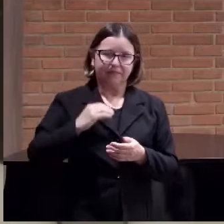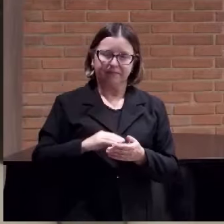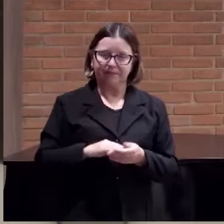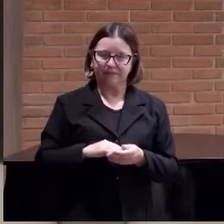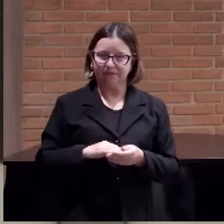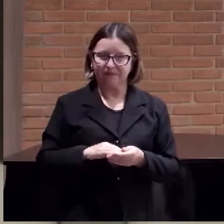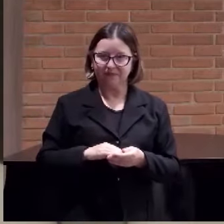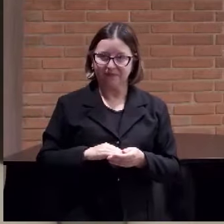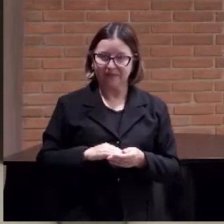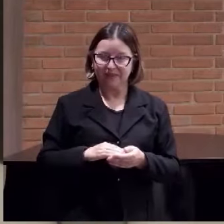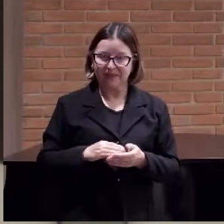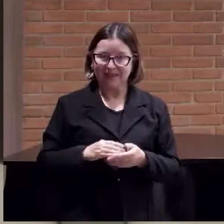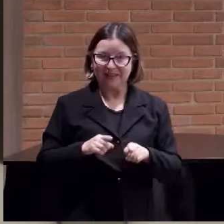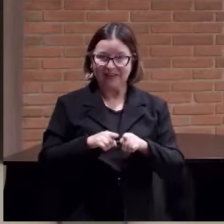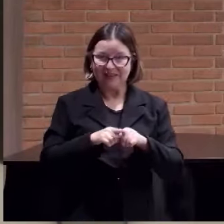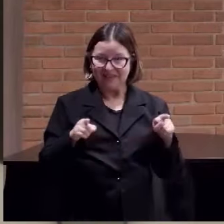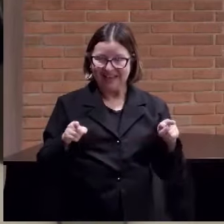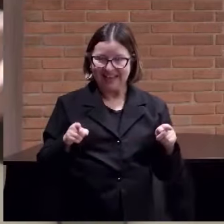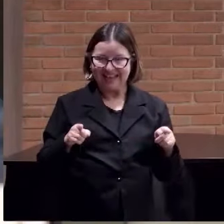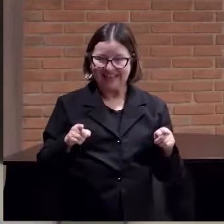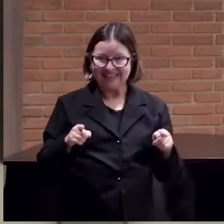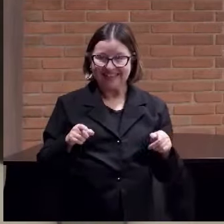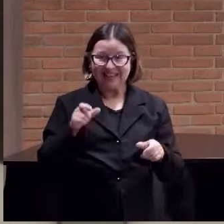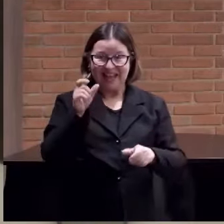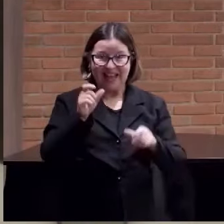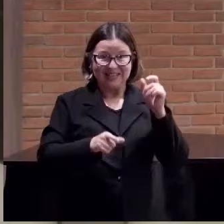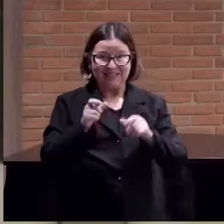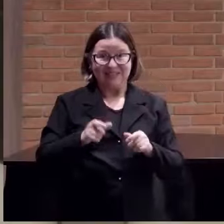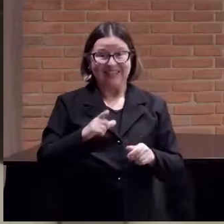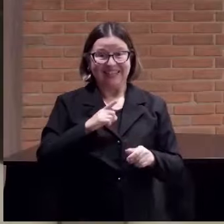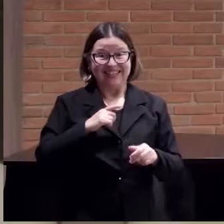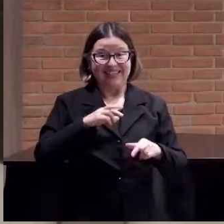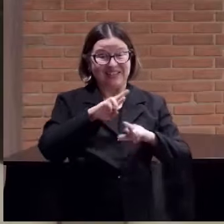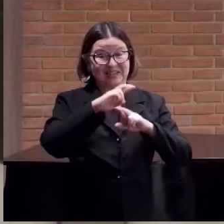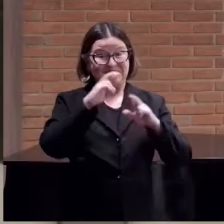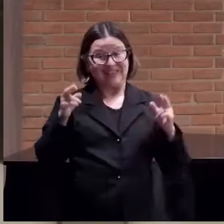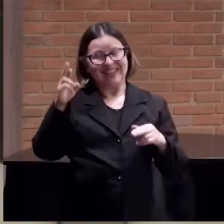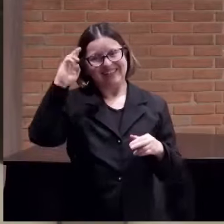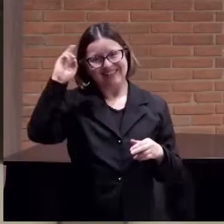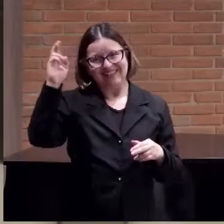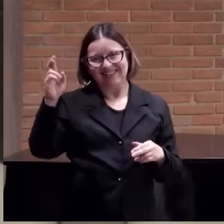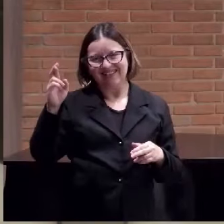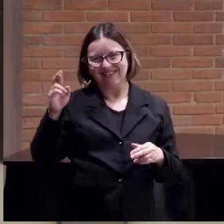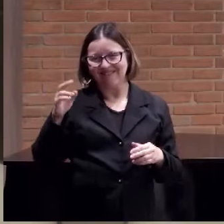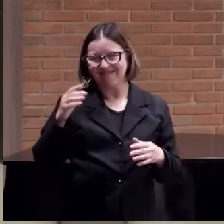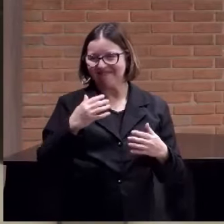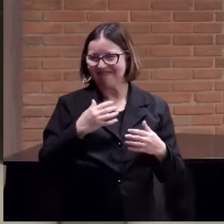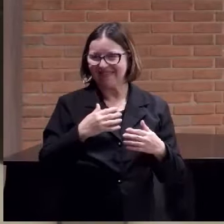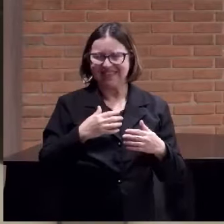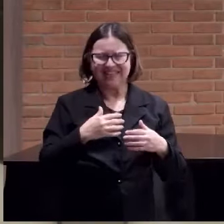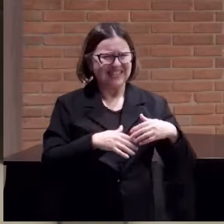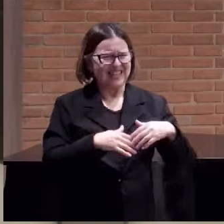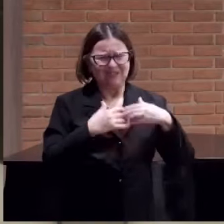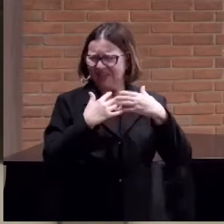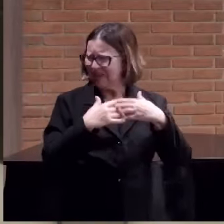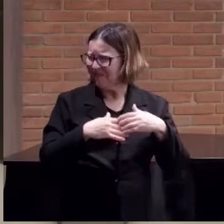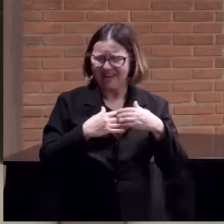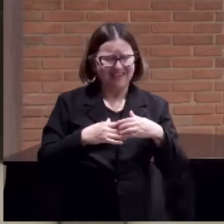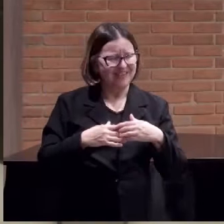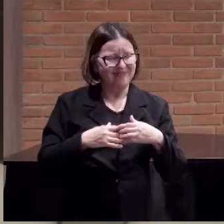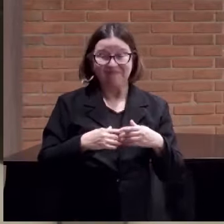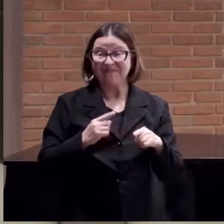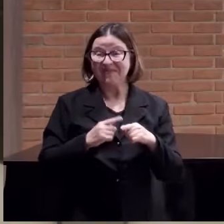Agora, aqueles que têm esperança no Senhor, esses não se abalam, porque eles são como o Monte